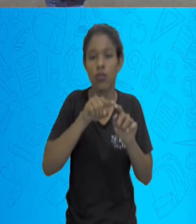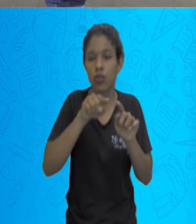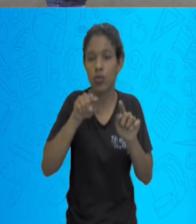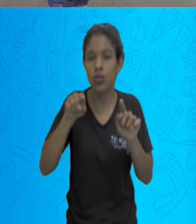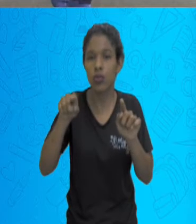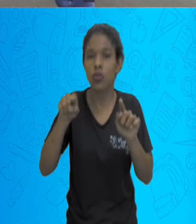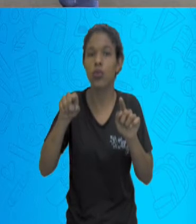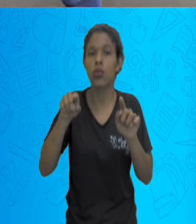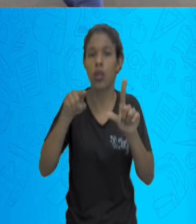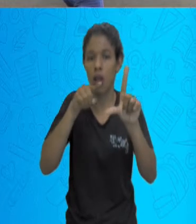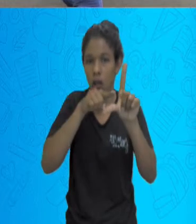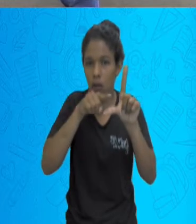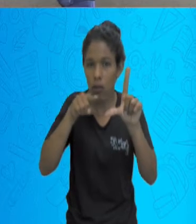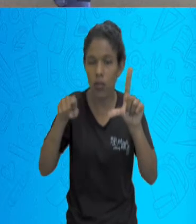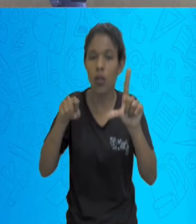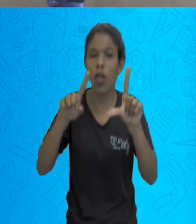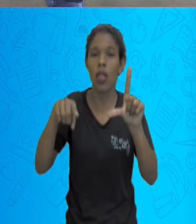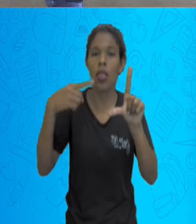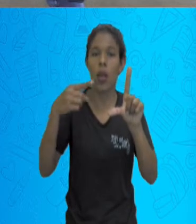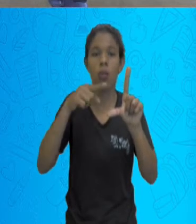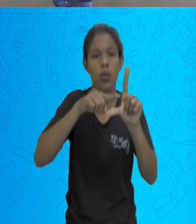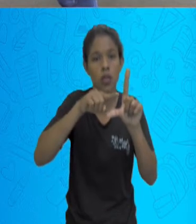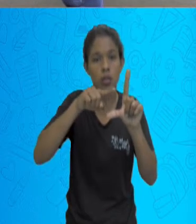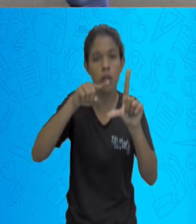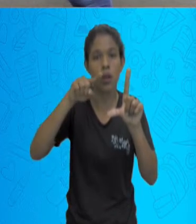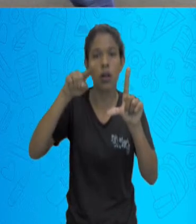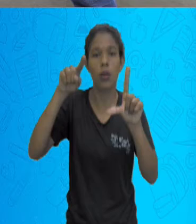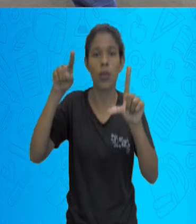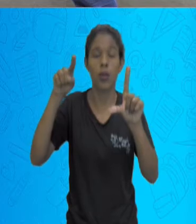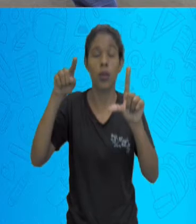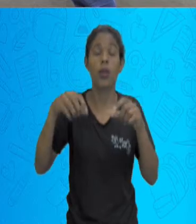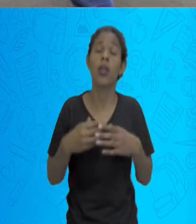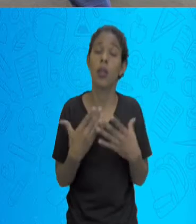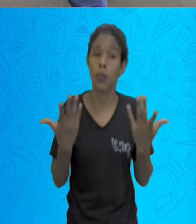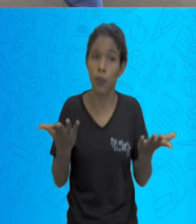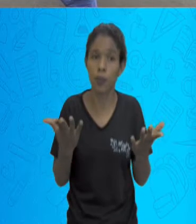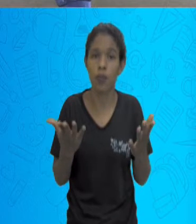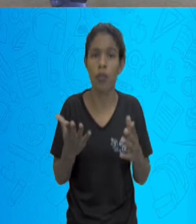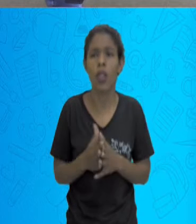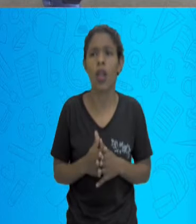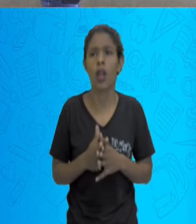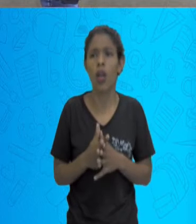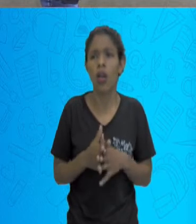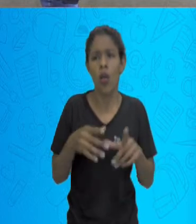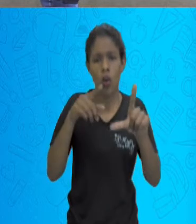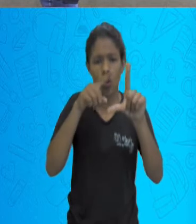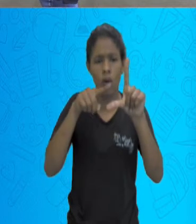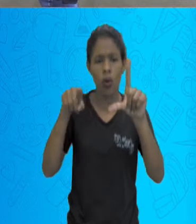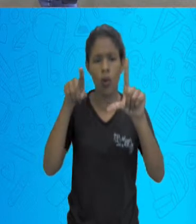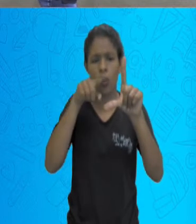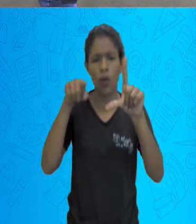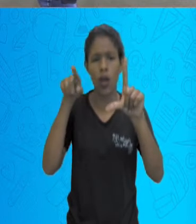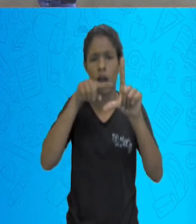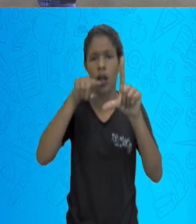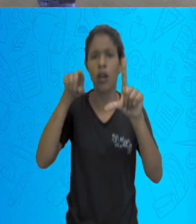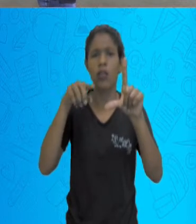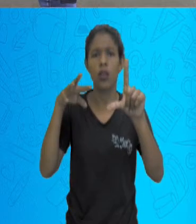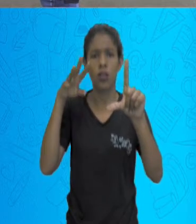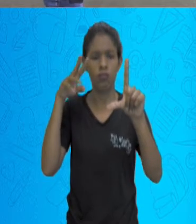aqui no nosso país. Em que ano que eles gastaram mais? De acordo com o gráfico aqui, a análise é de